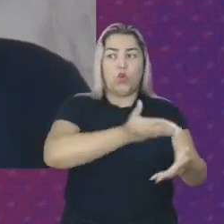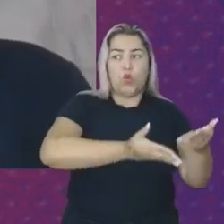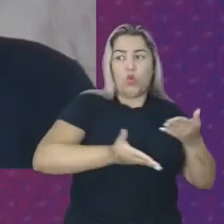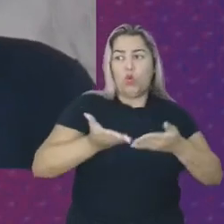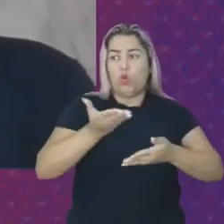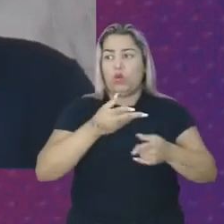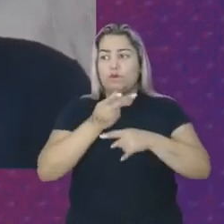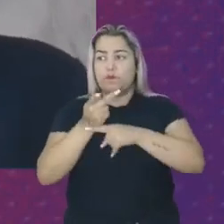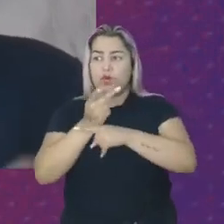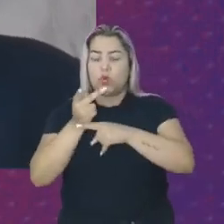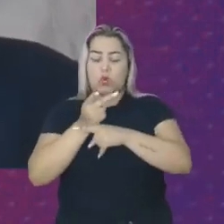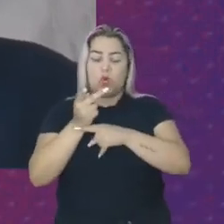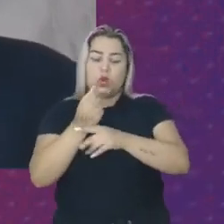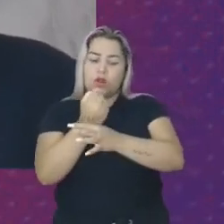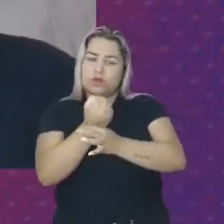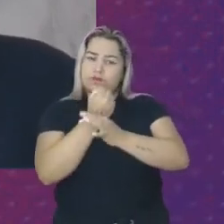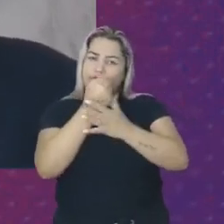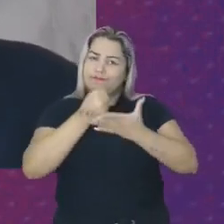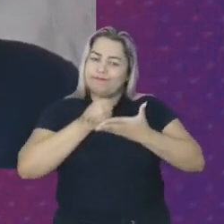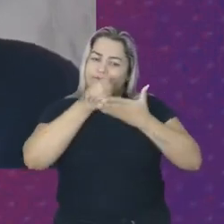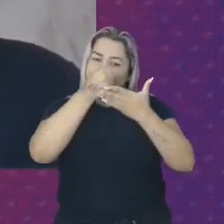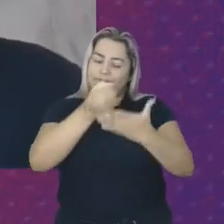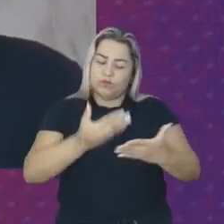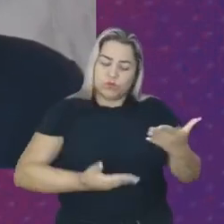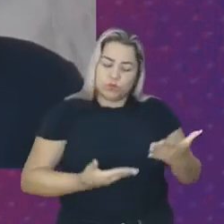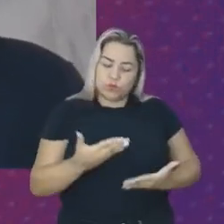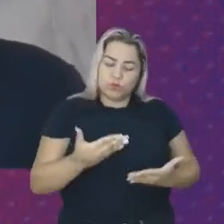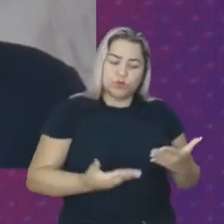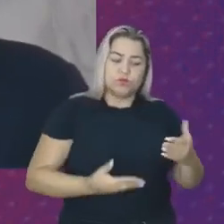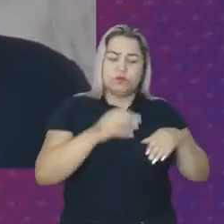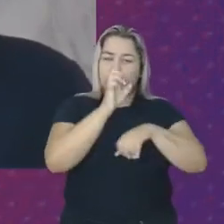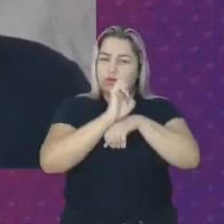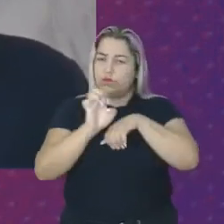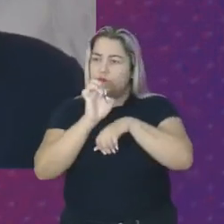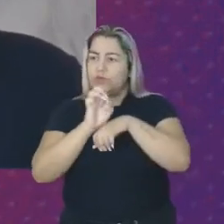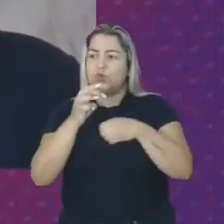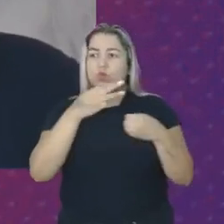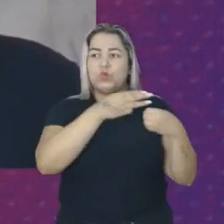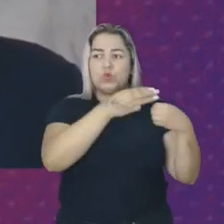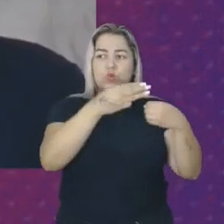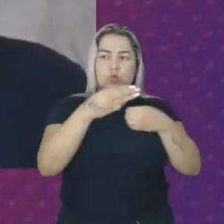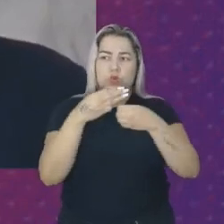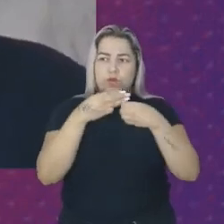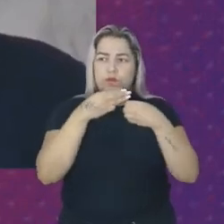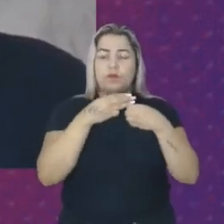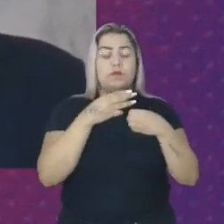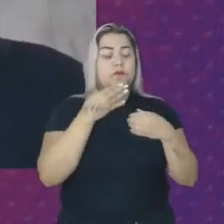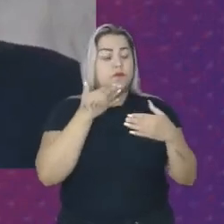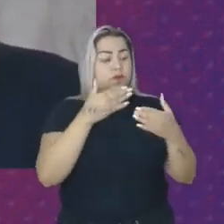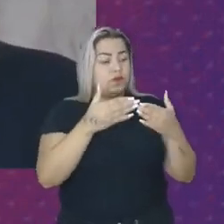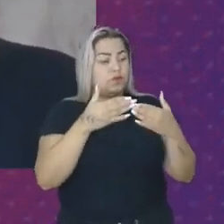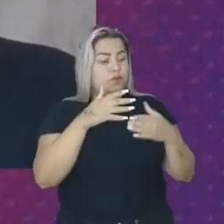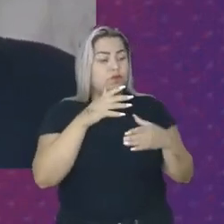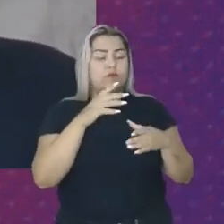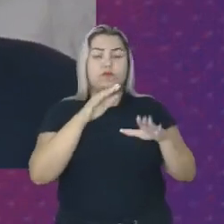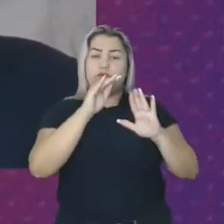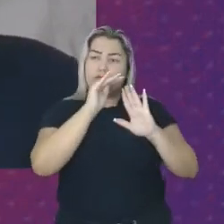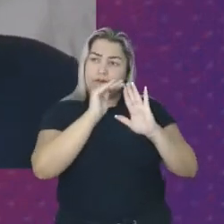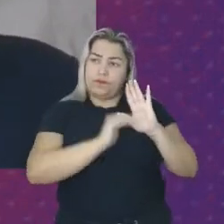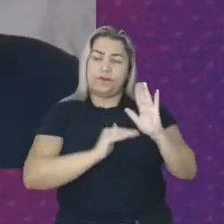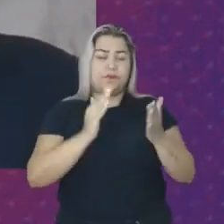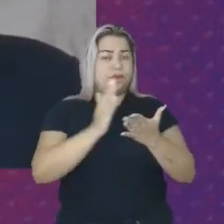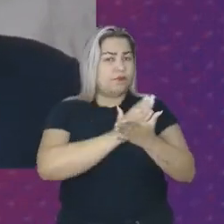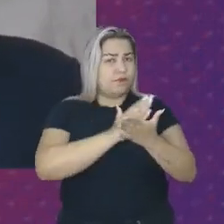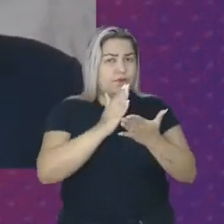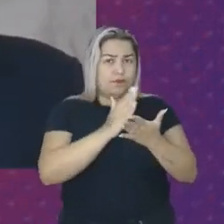buscando apoiar os municípios e estados gradualmente de acordo com a demanda de cada um. Alguns não